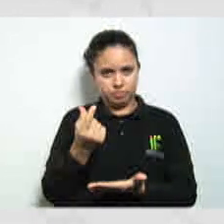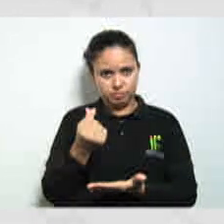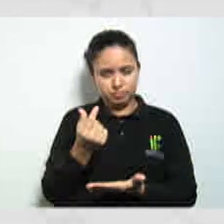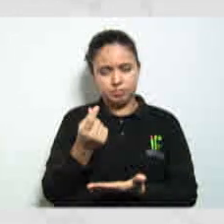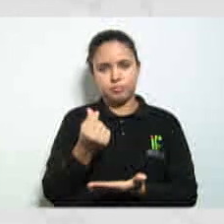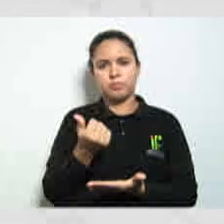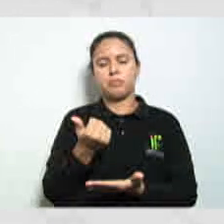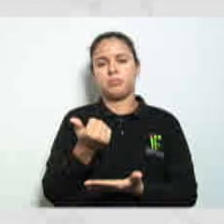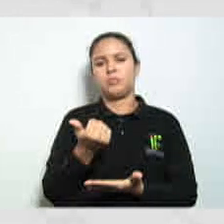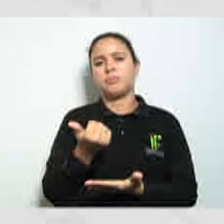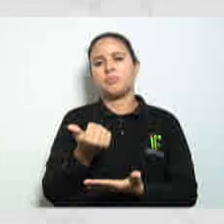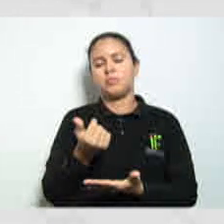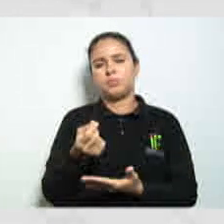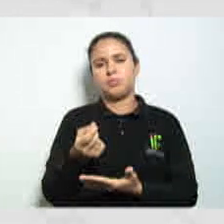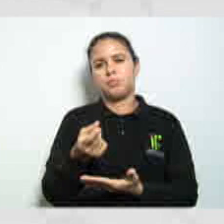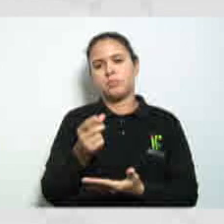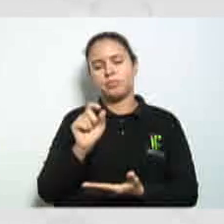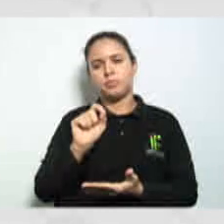sai do